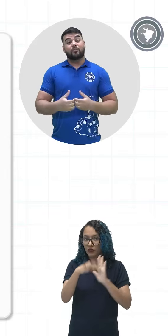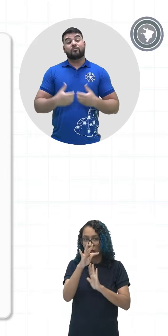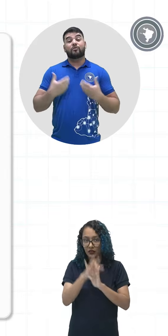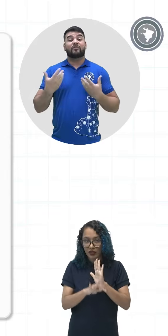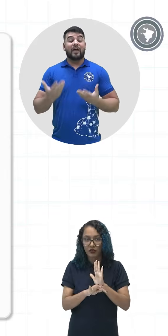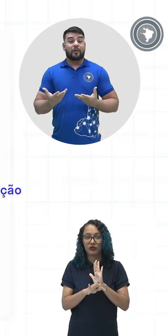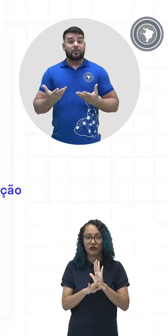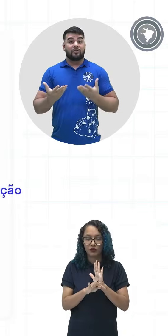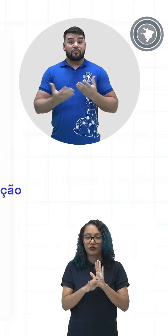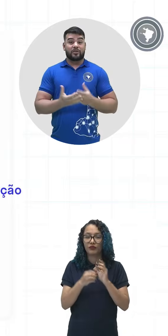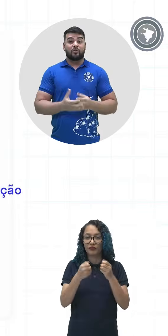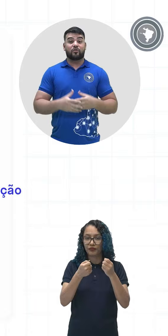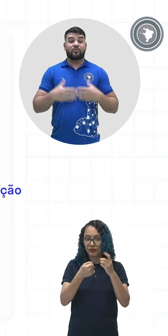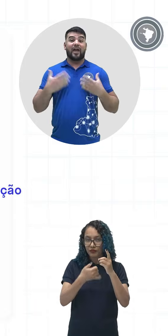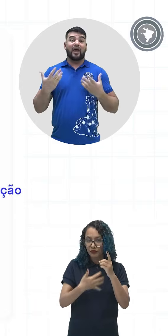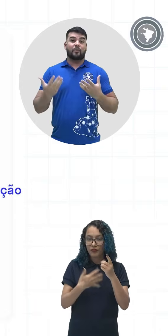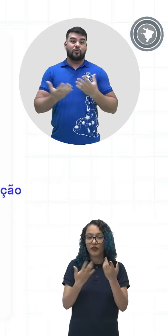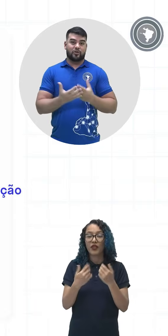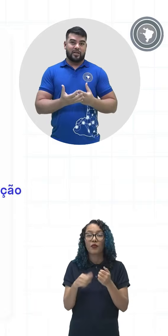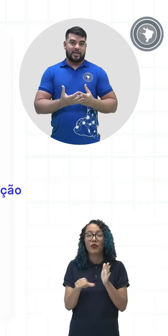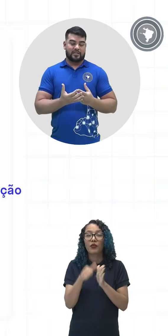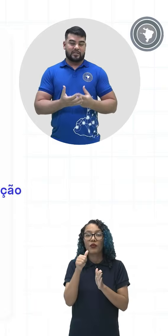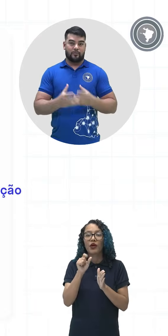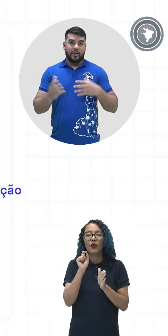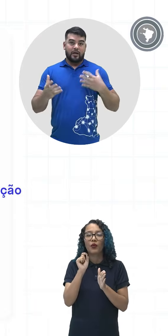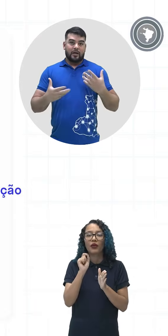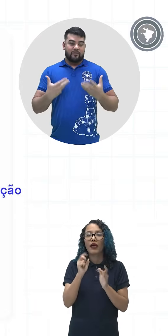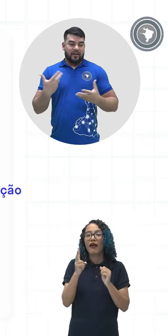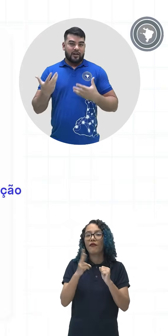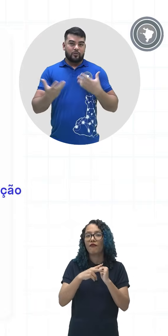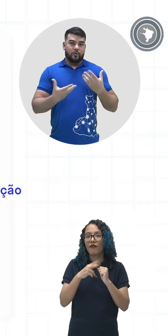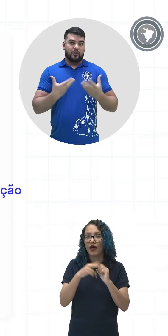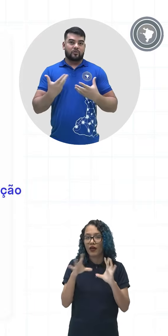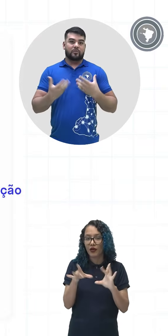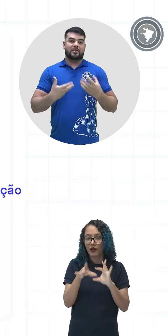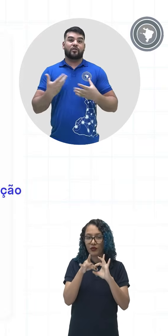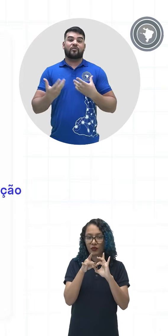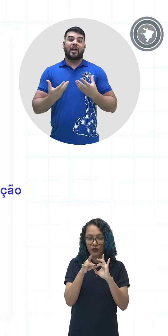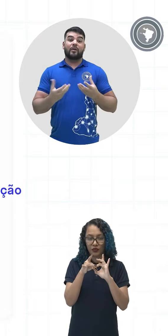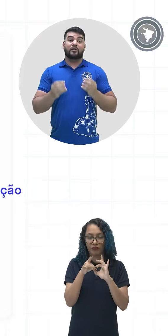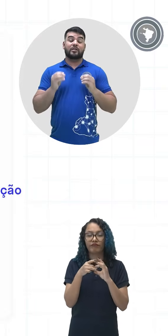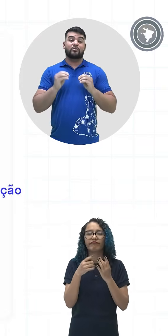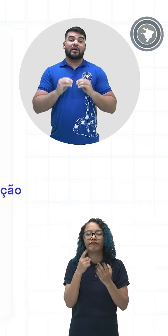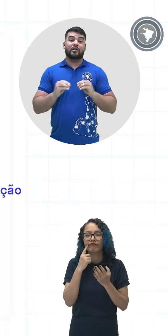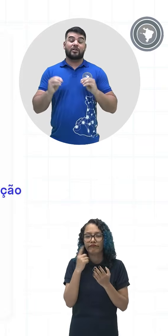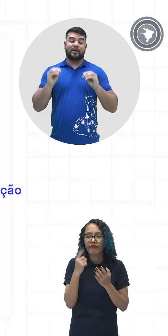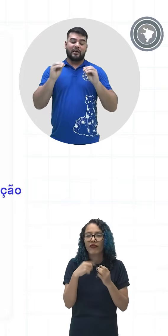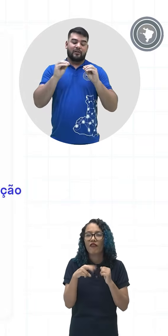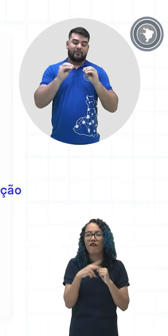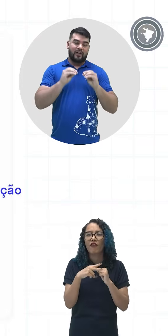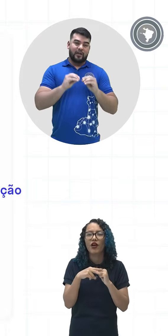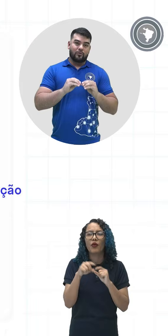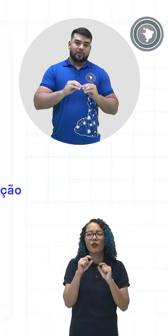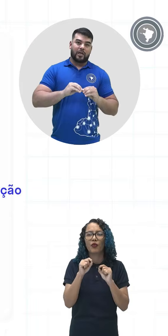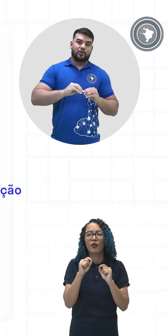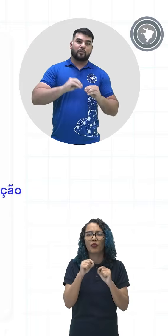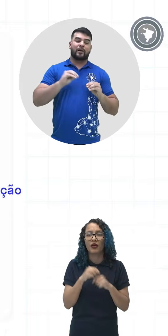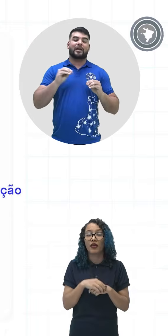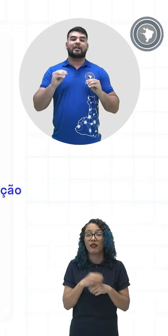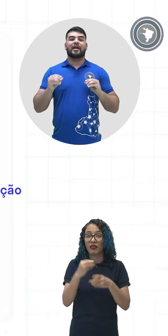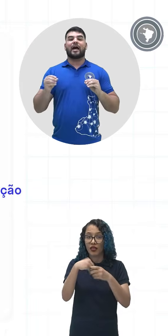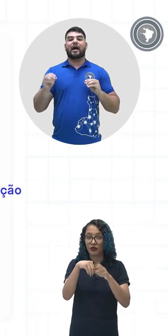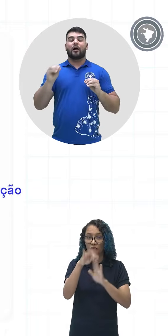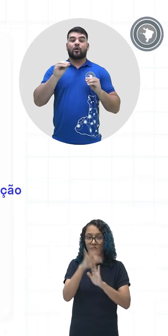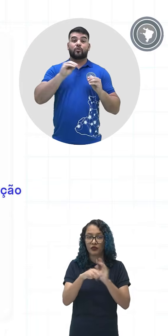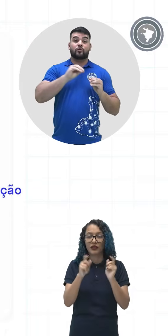a questão do verbo. Nós vamos ter os verbos de ligação. Falando um pouquinho sobre esses verbos, eles são aqueles que vêm no texto